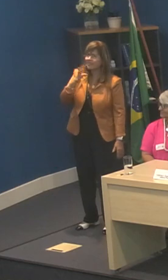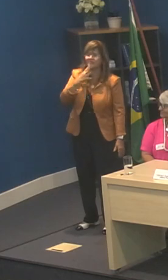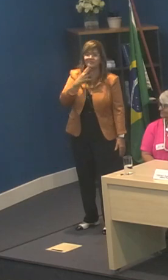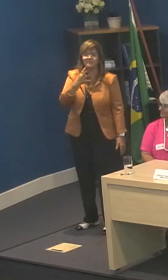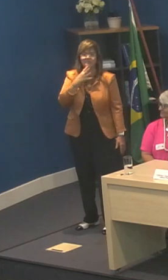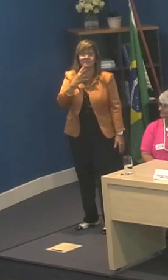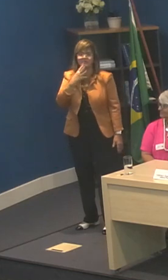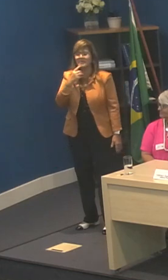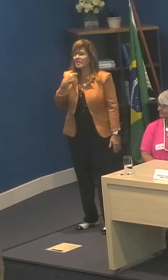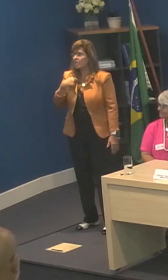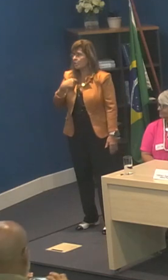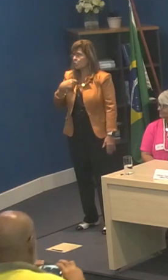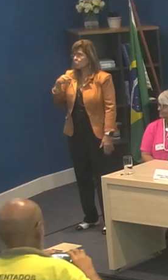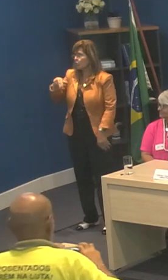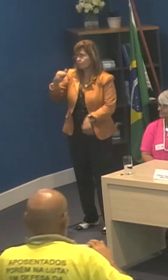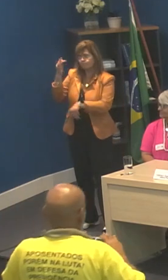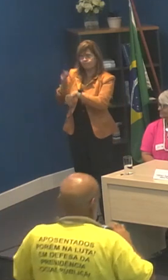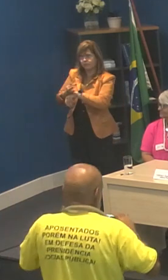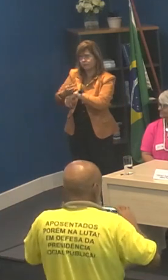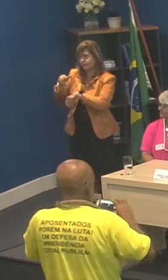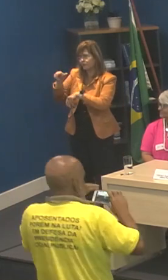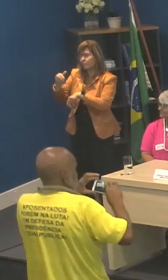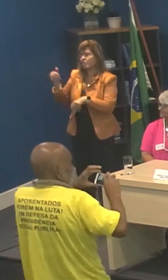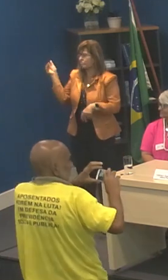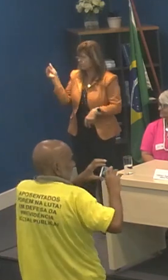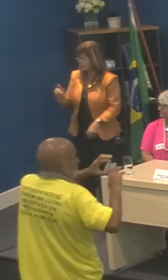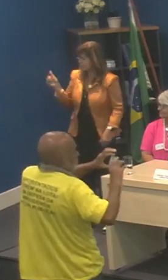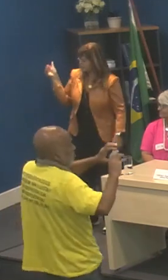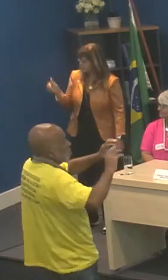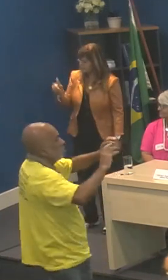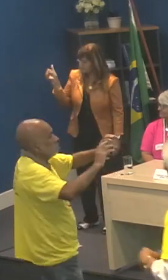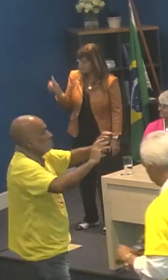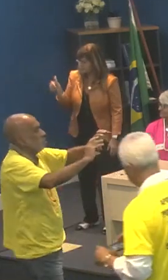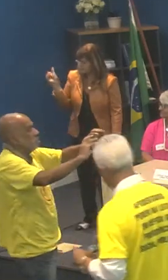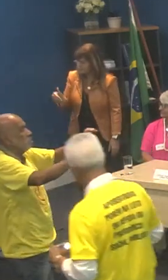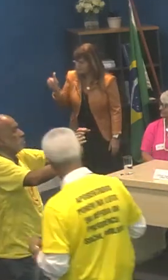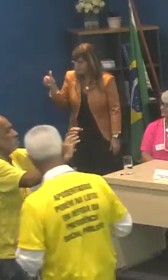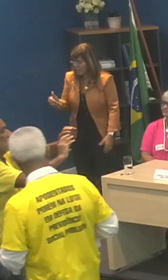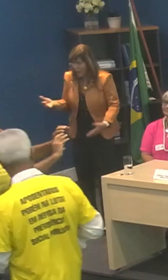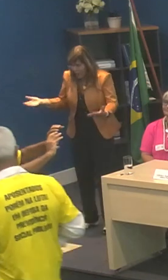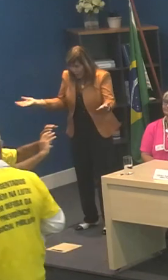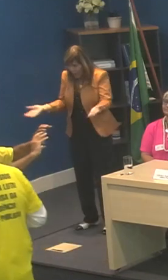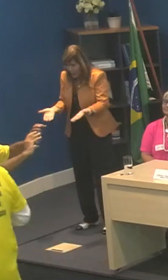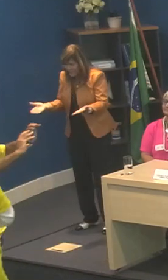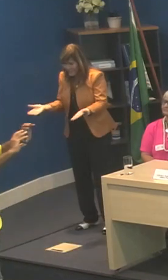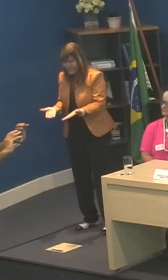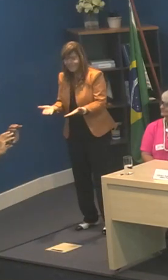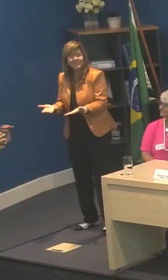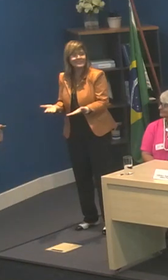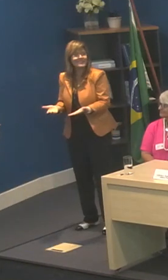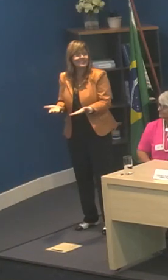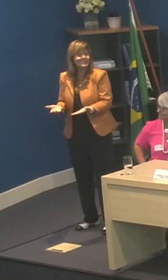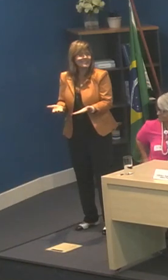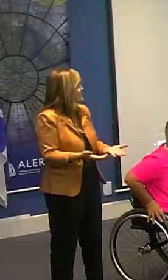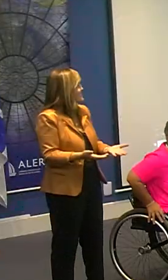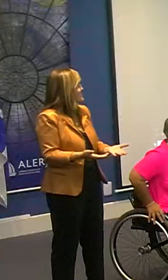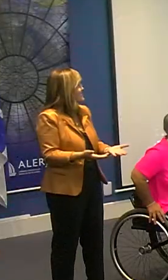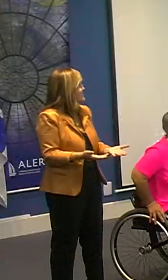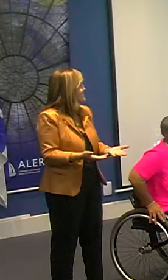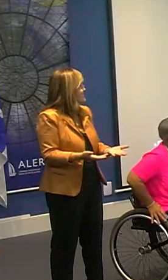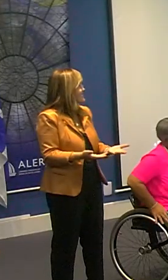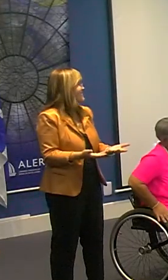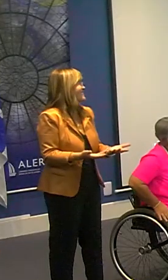nós não faltamos a nenhuma. Eu queria hoje me dirigir àquela menina que